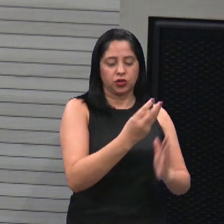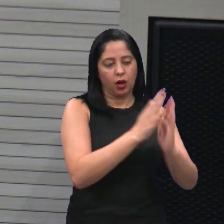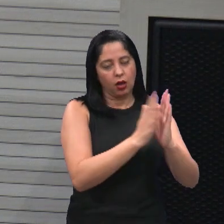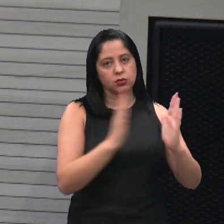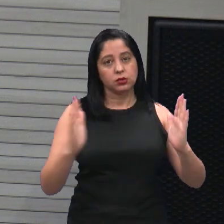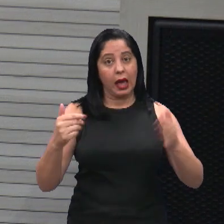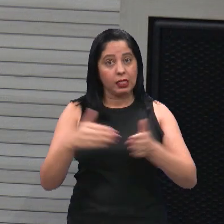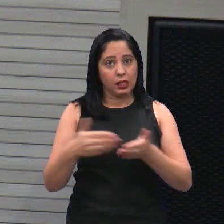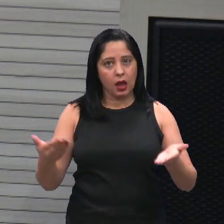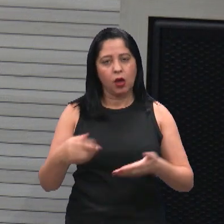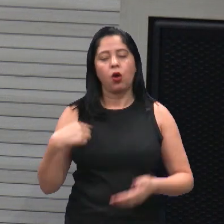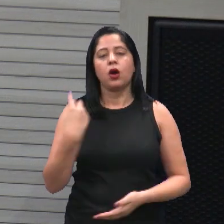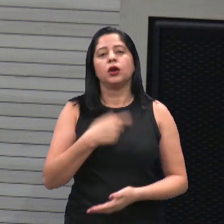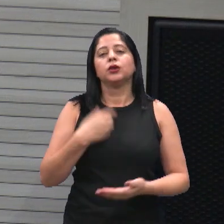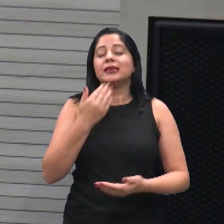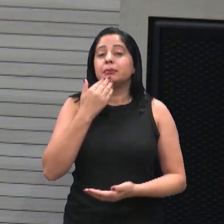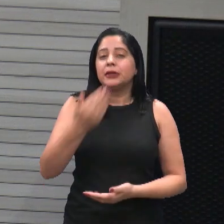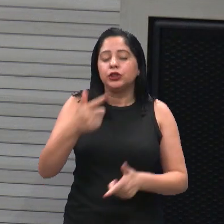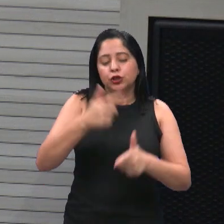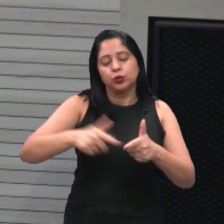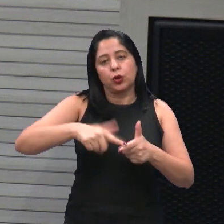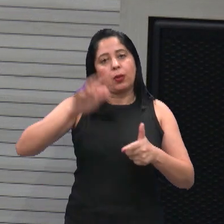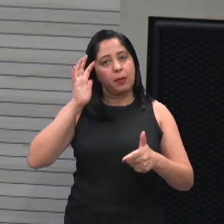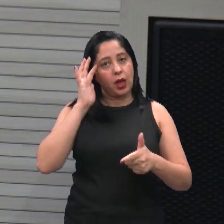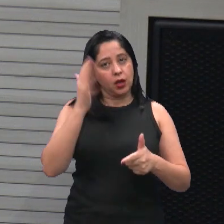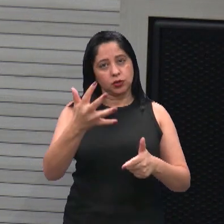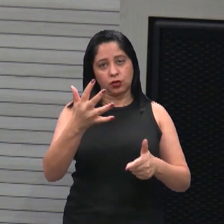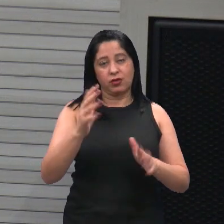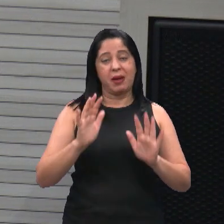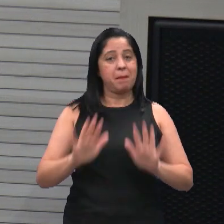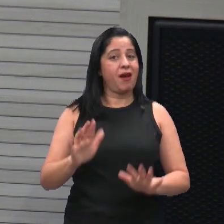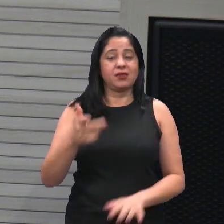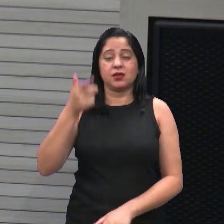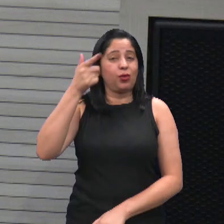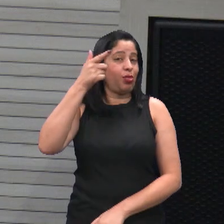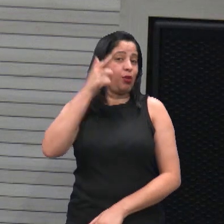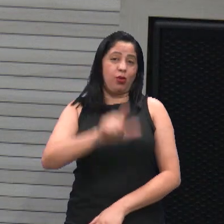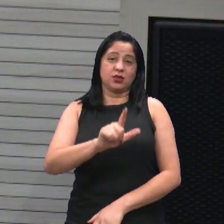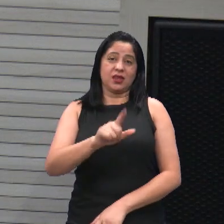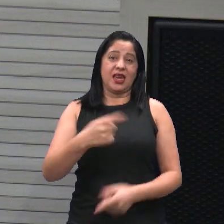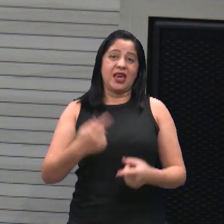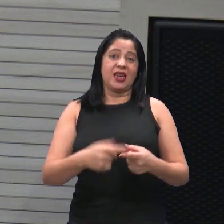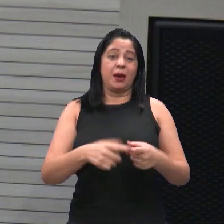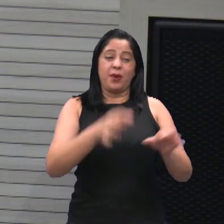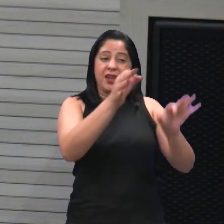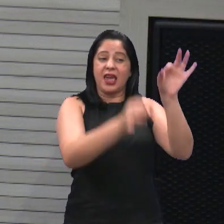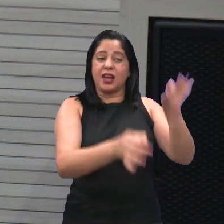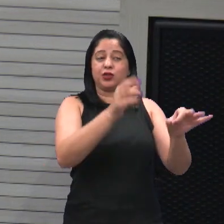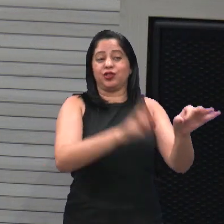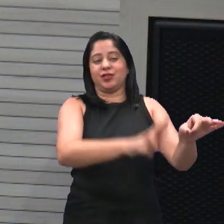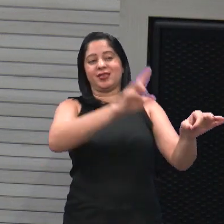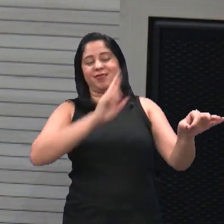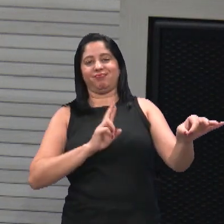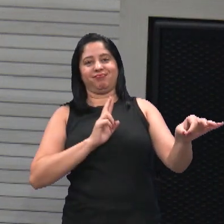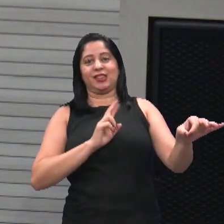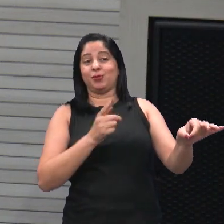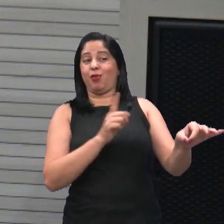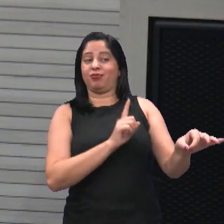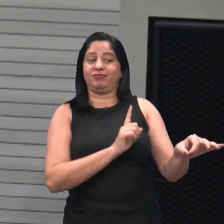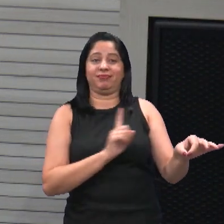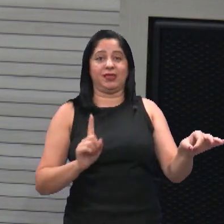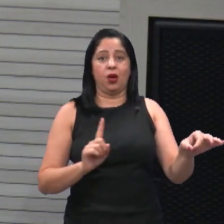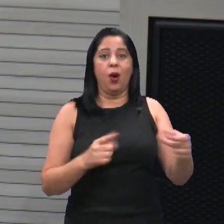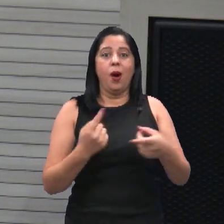não conseguimos, já que os pareceres jurídicos indicavam a necessidade de um projeto vindo do